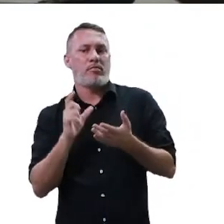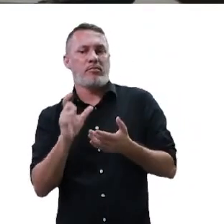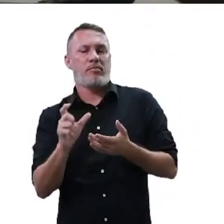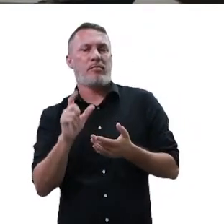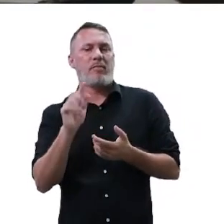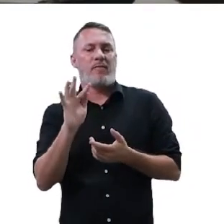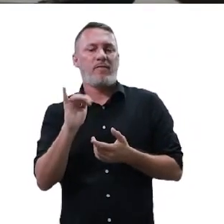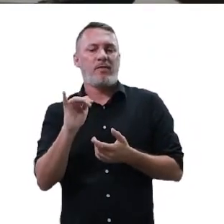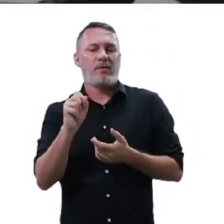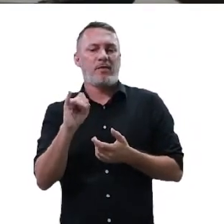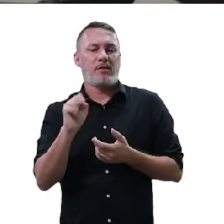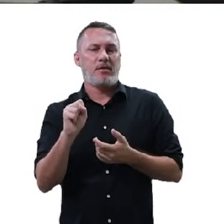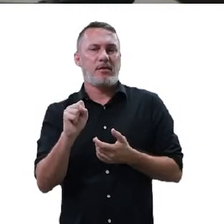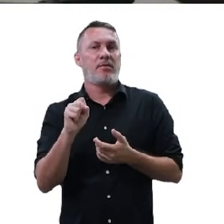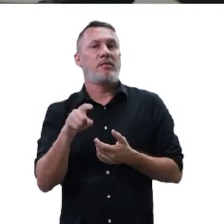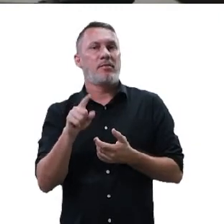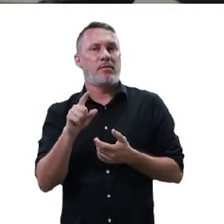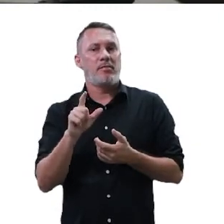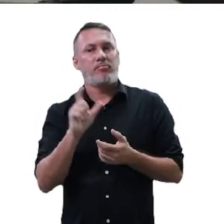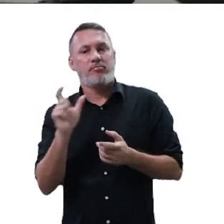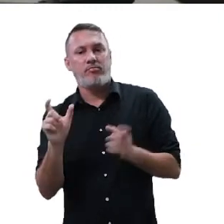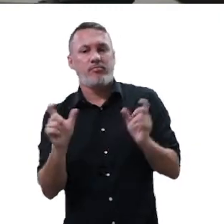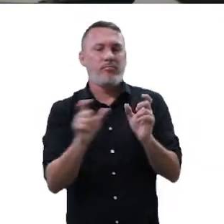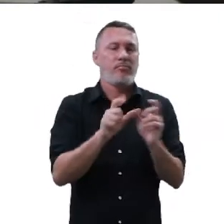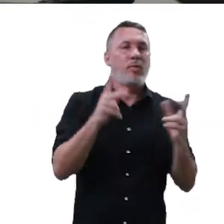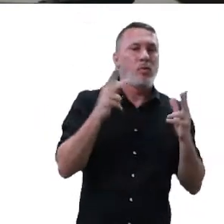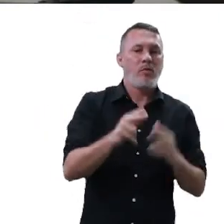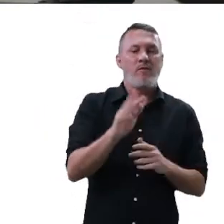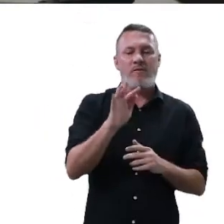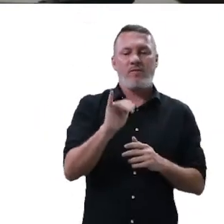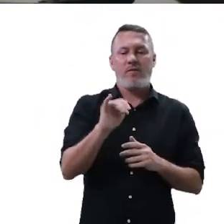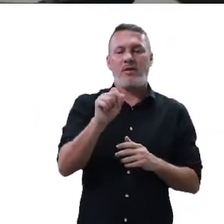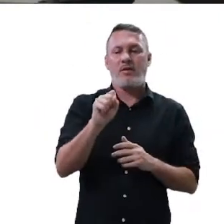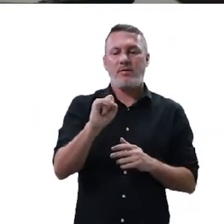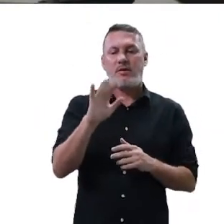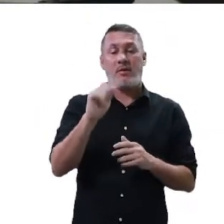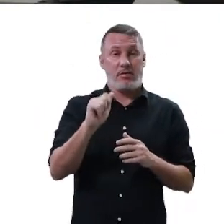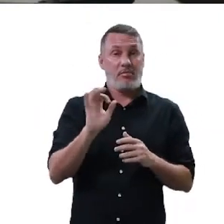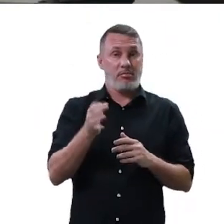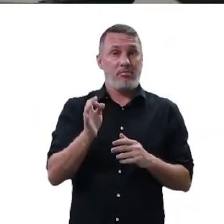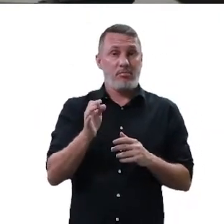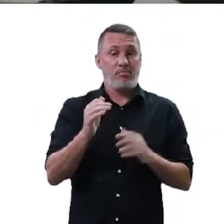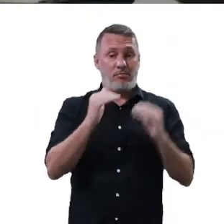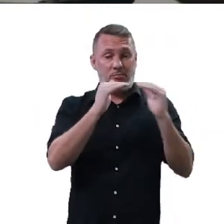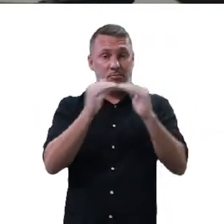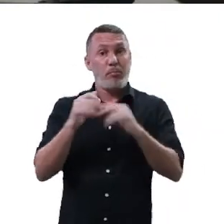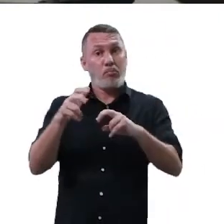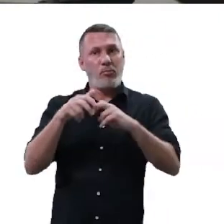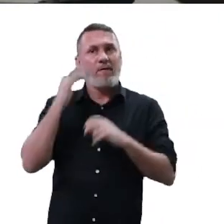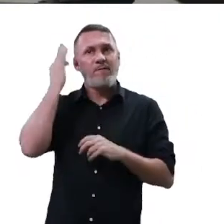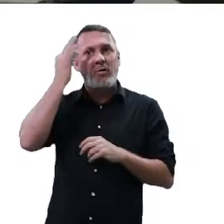a tradução da palavra physis, que também é a palavra física,